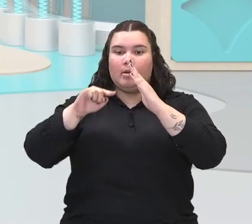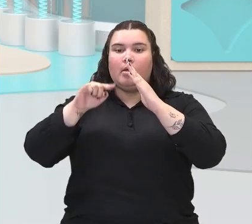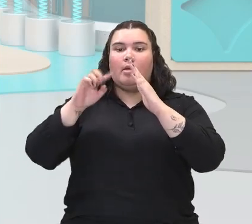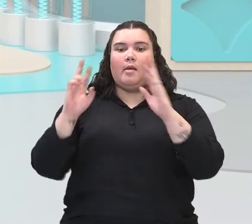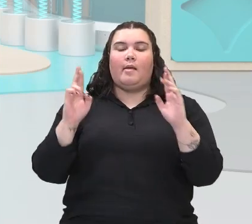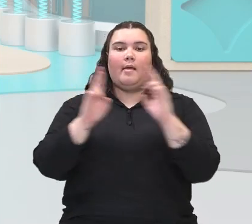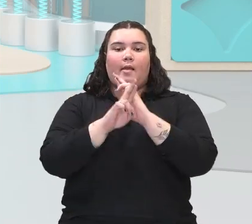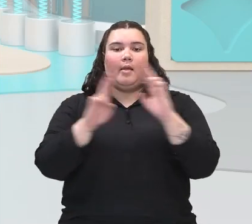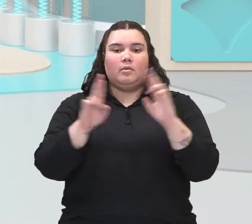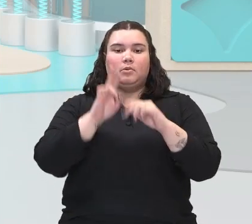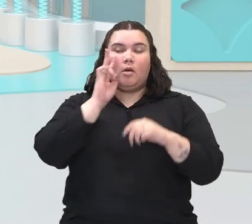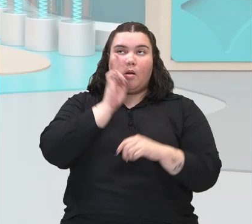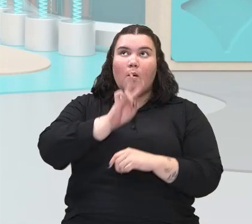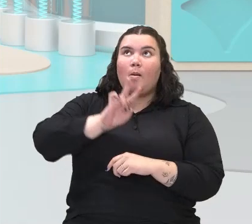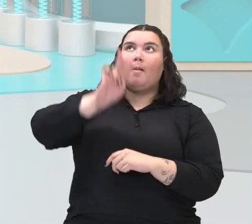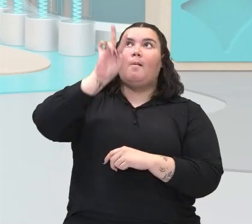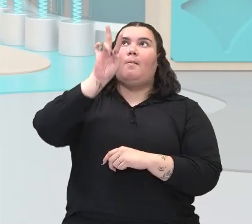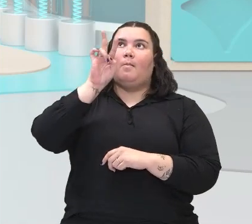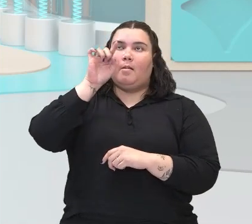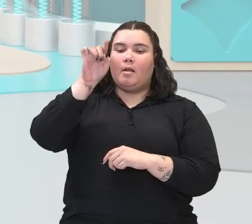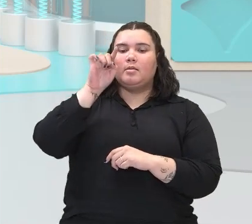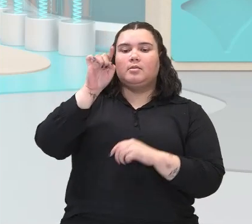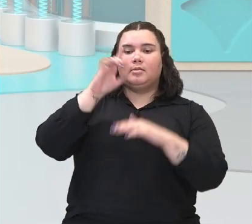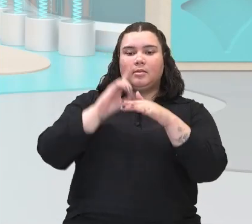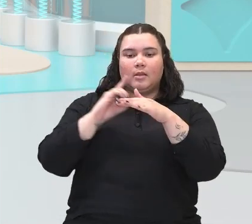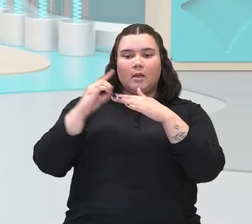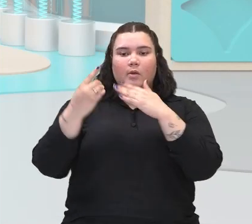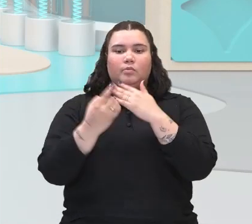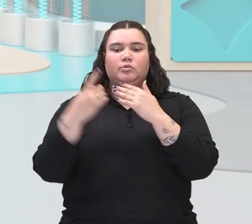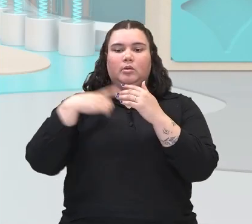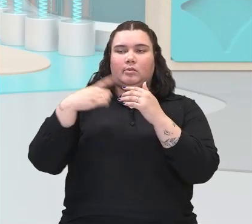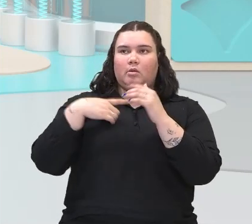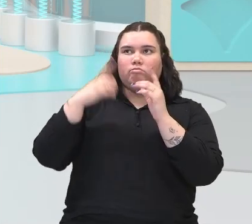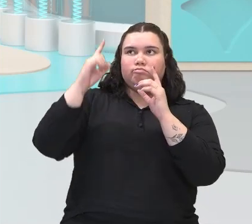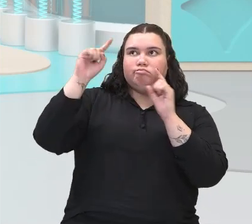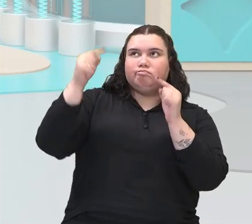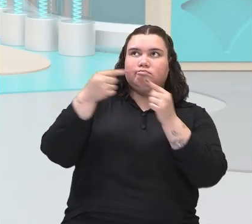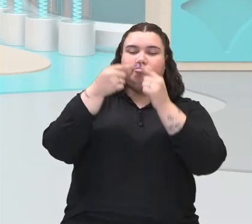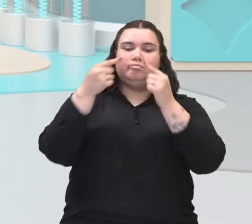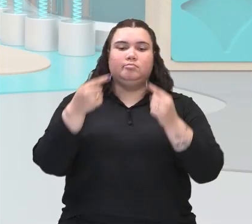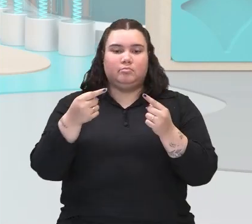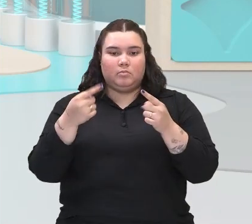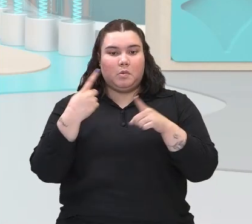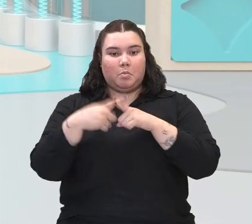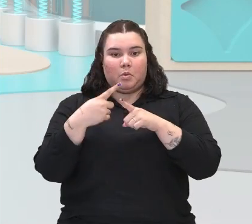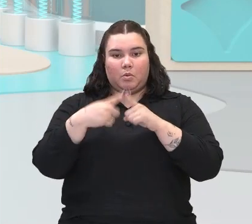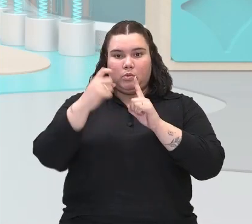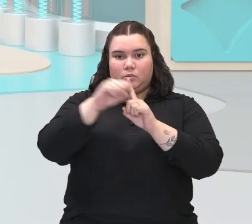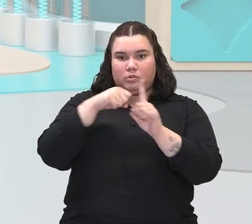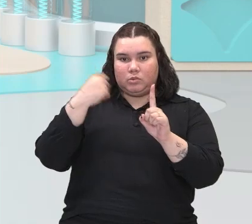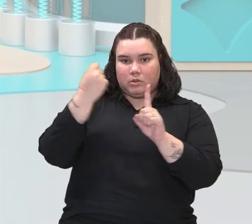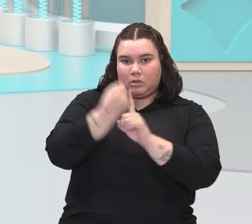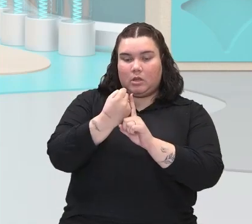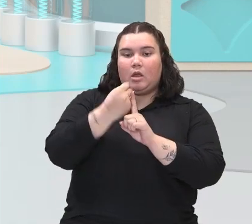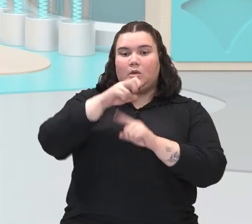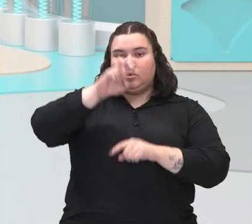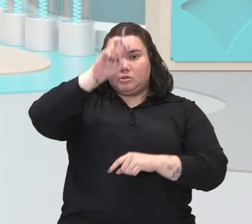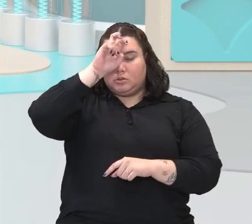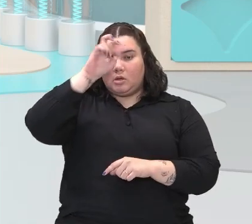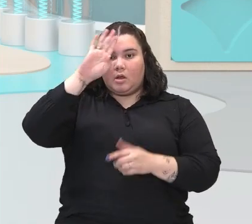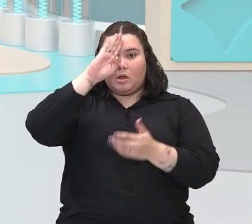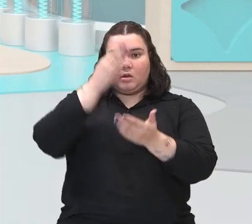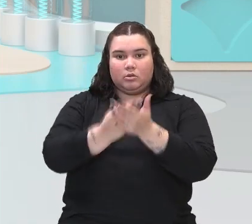relação a ligação dele com Deus porque a sociedade egípcia acreditava né que o